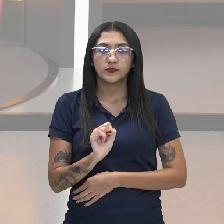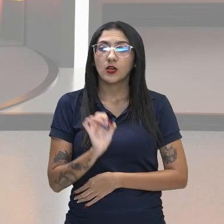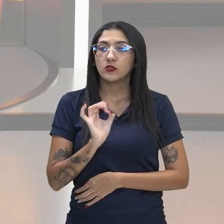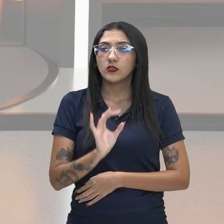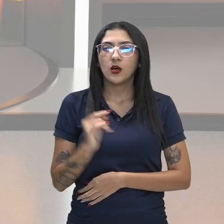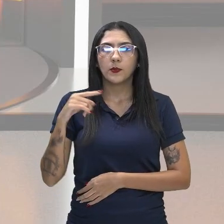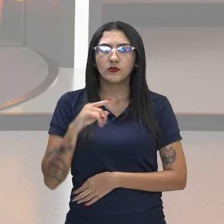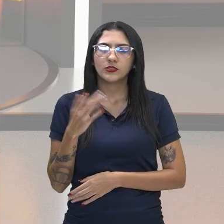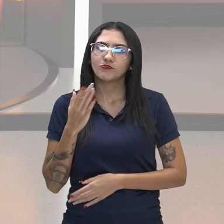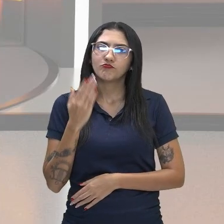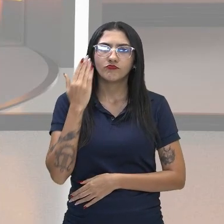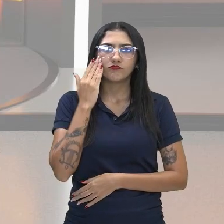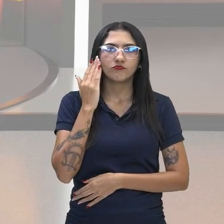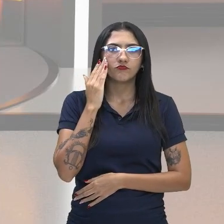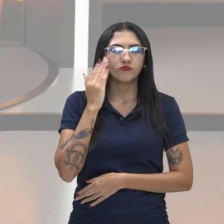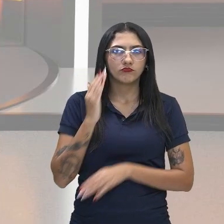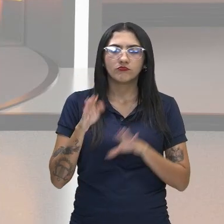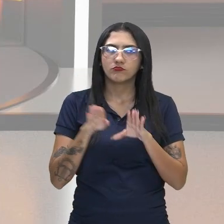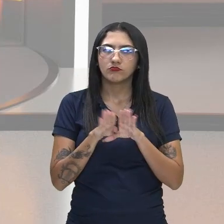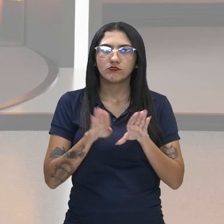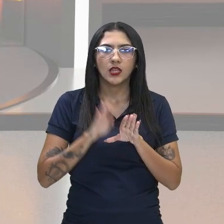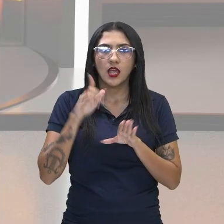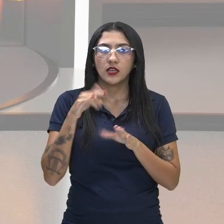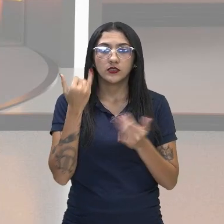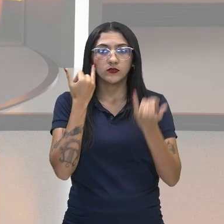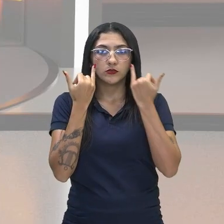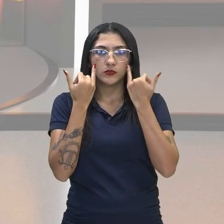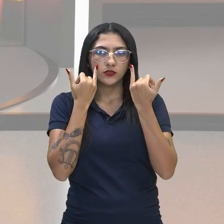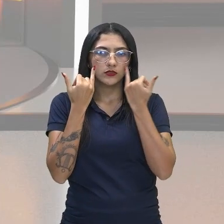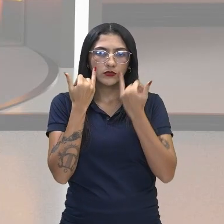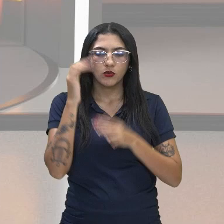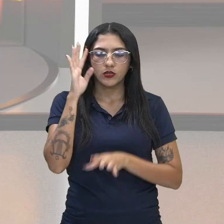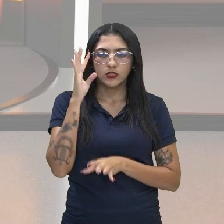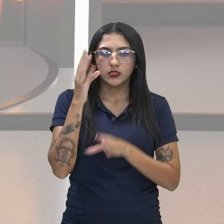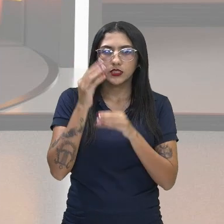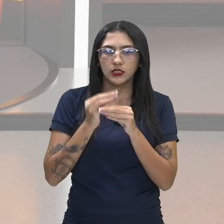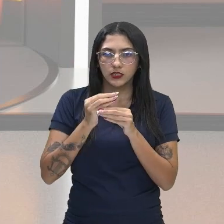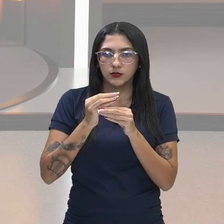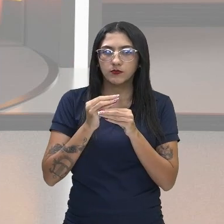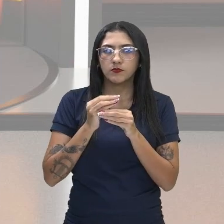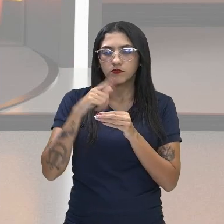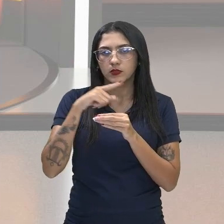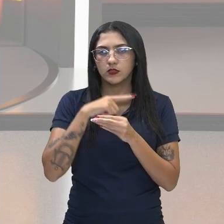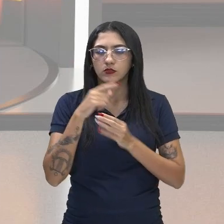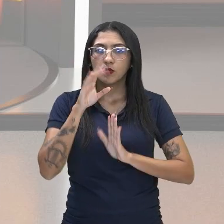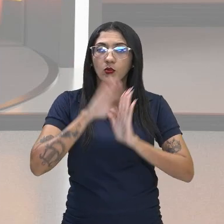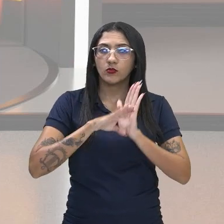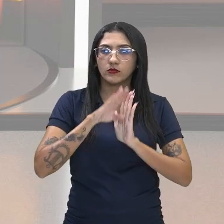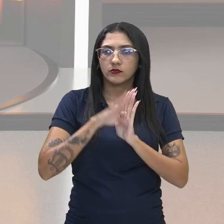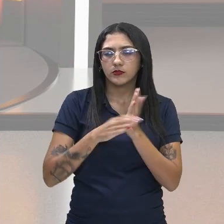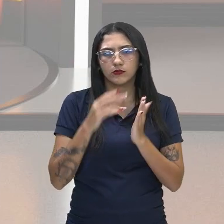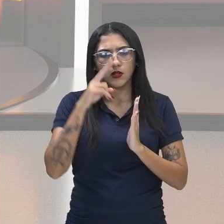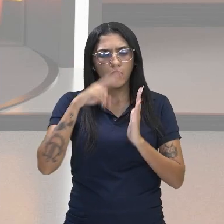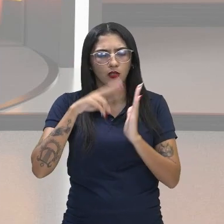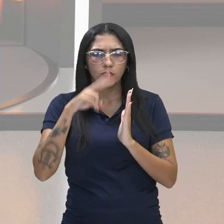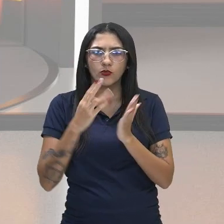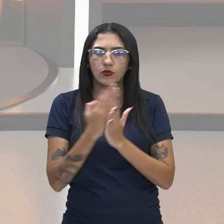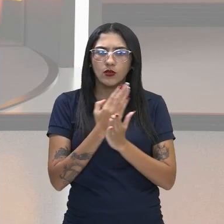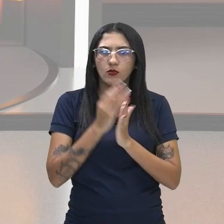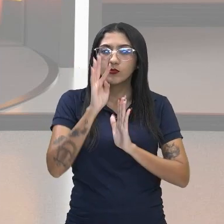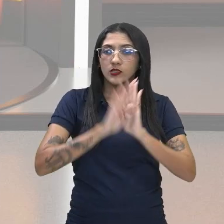vocês, a título de informação, né, verificarem aí em alguns textos, vocês